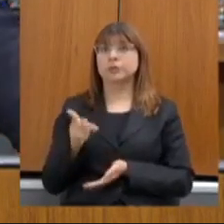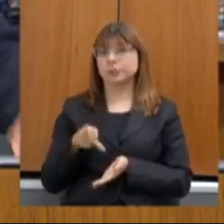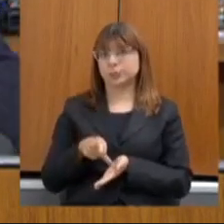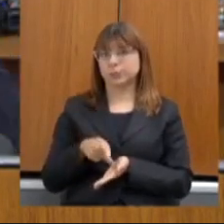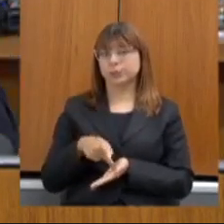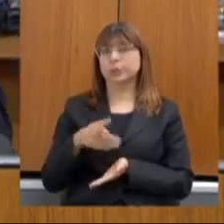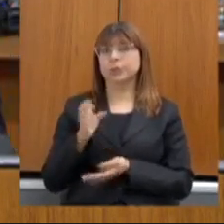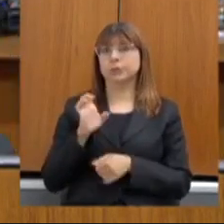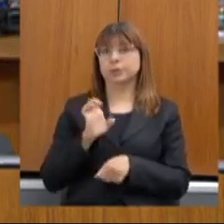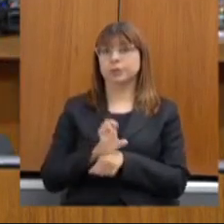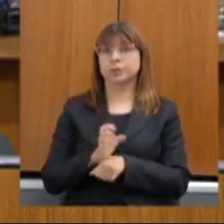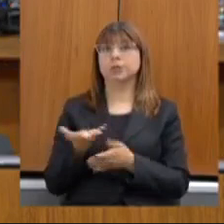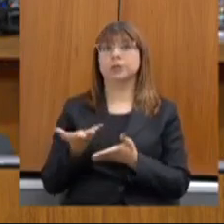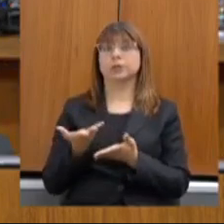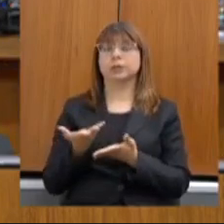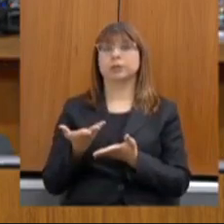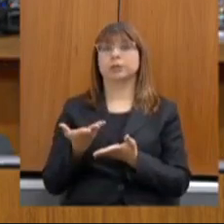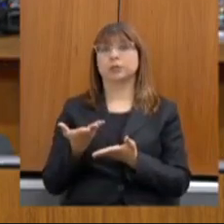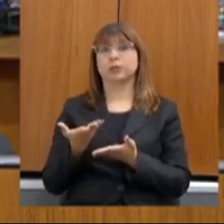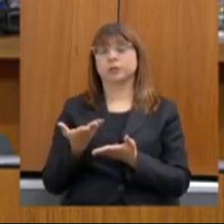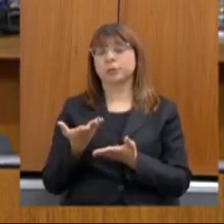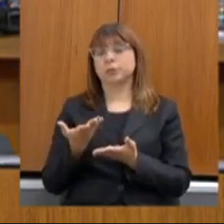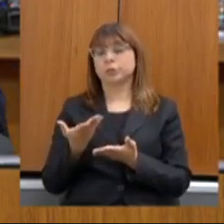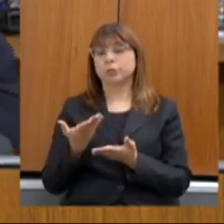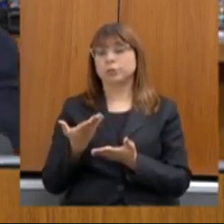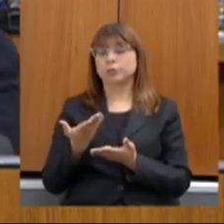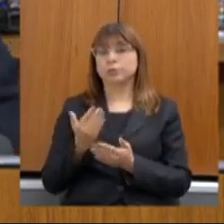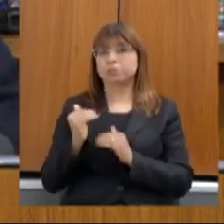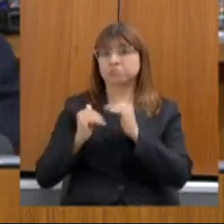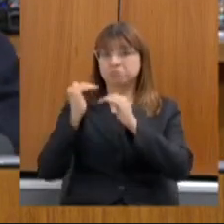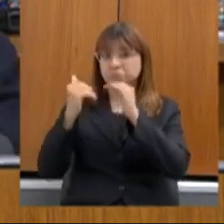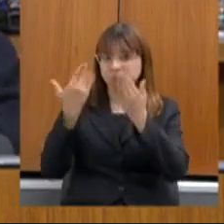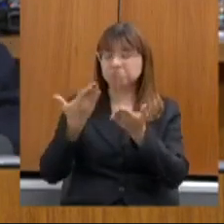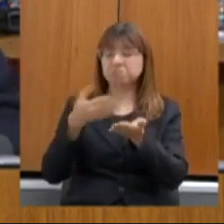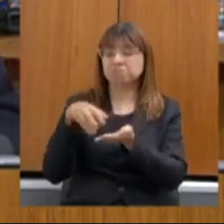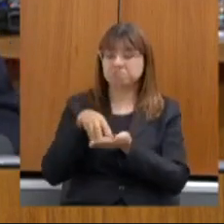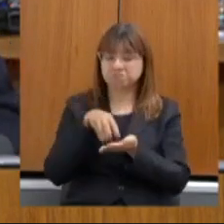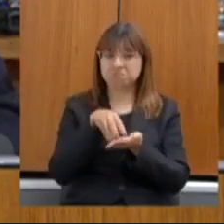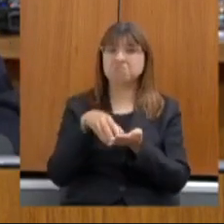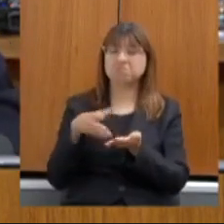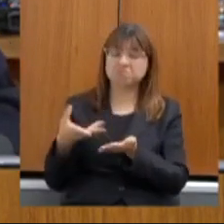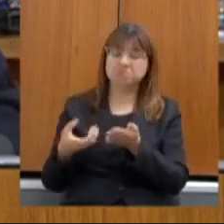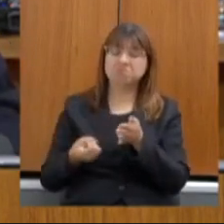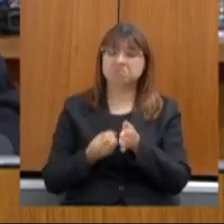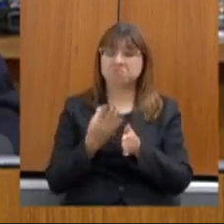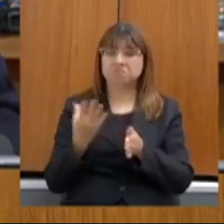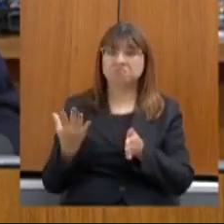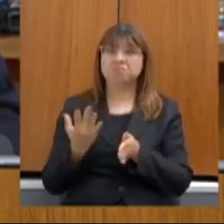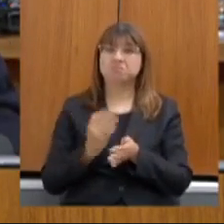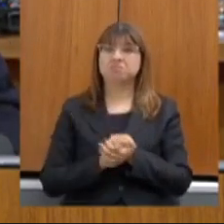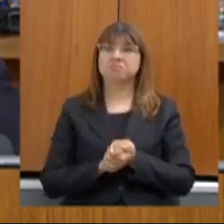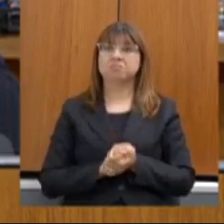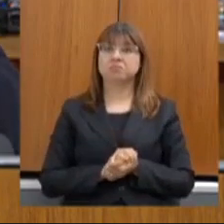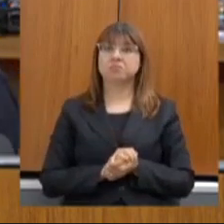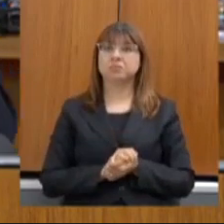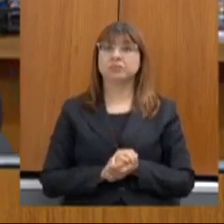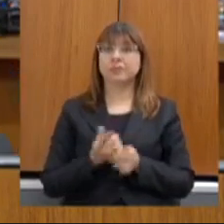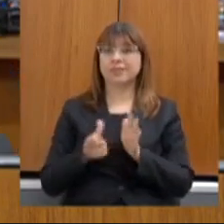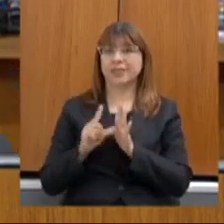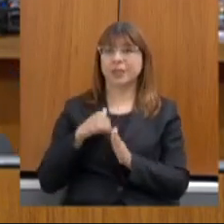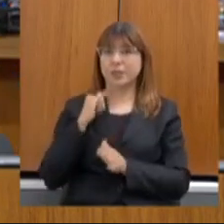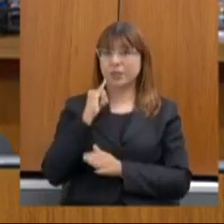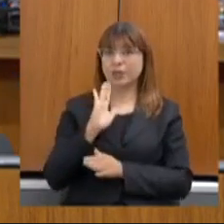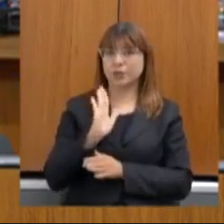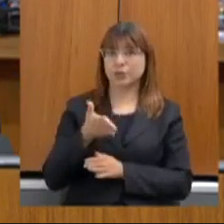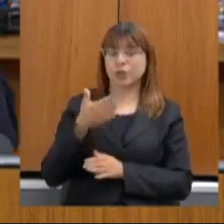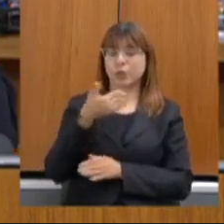deu um upgrade em vários e em vários segmentos né agora já falei com o